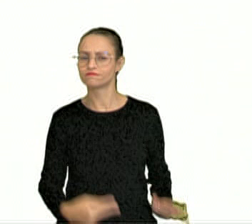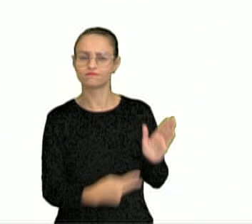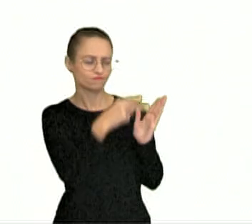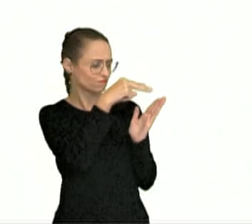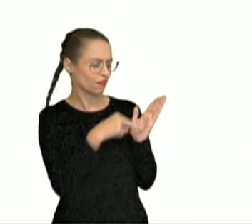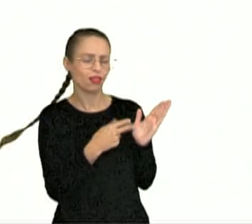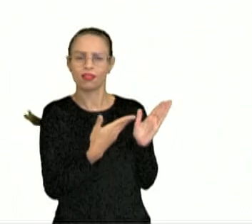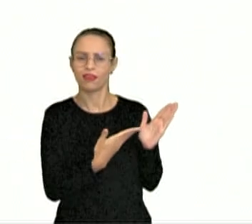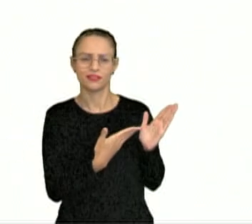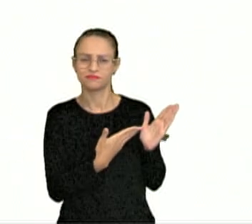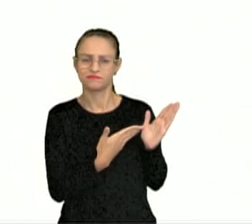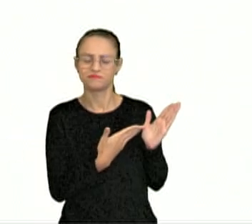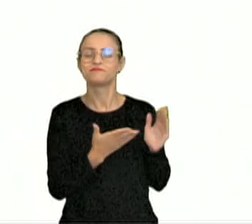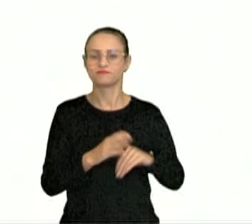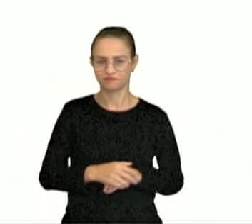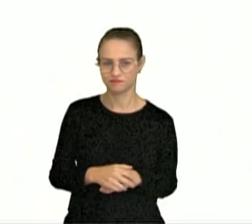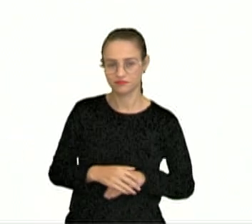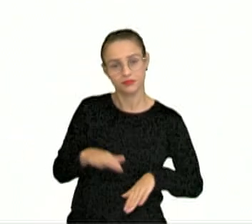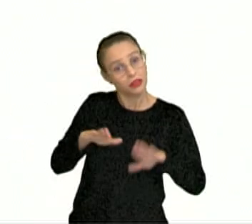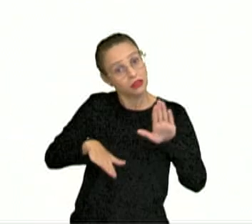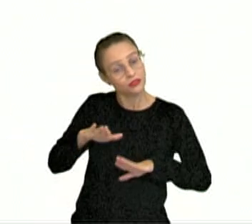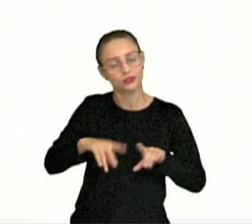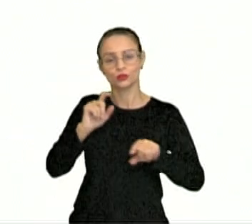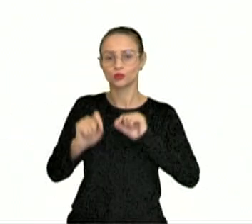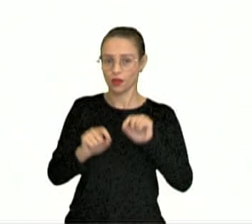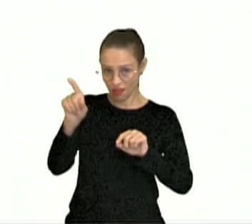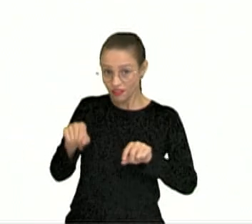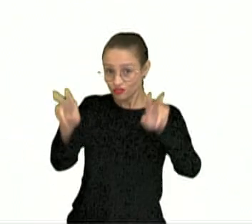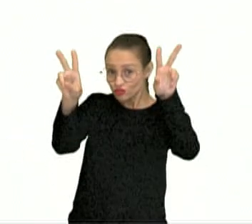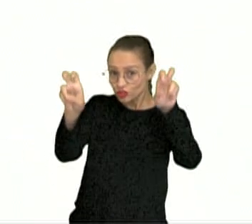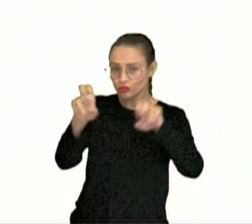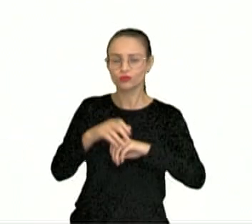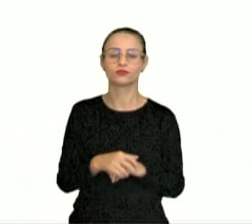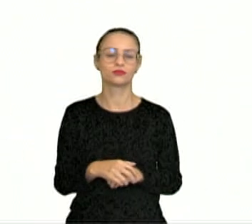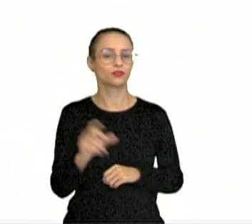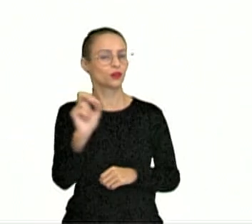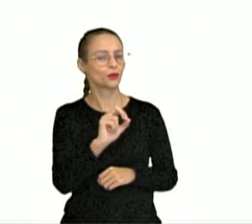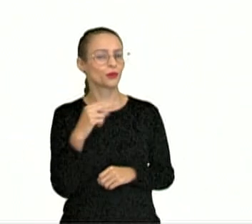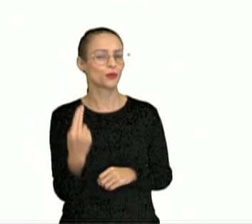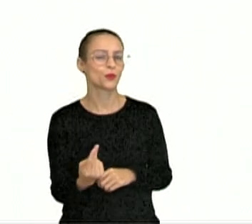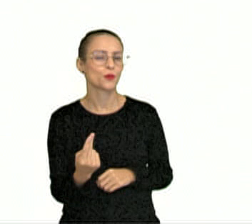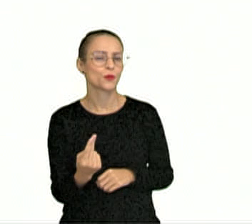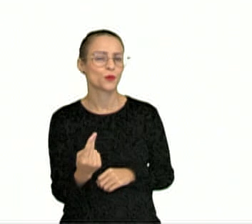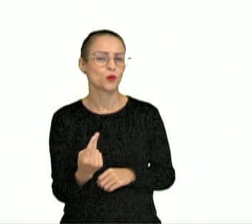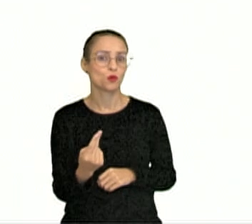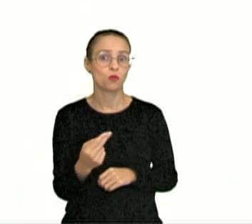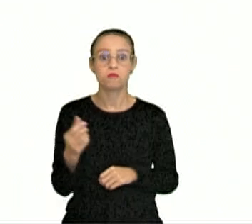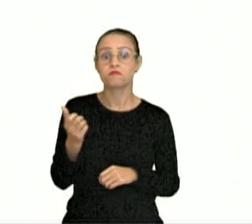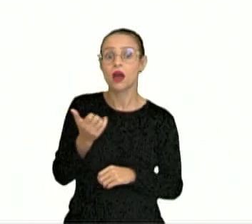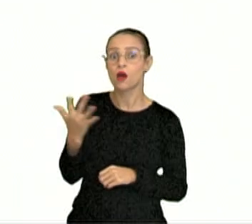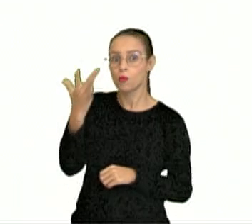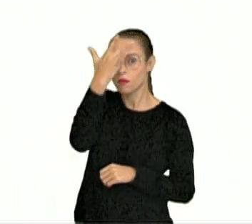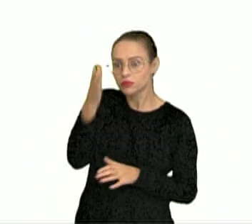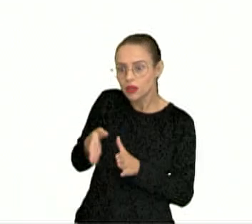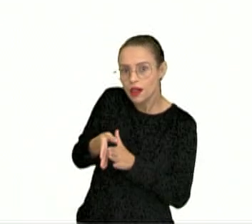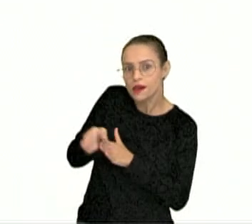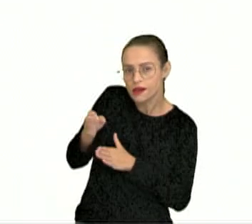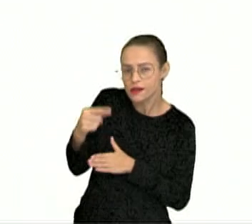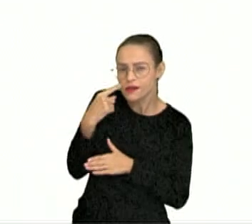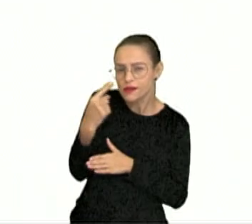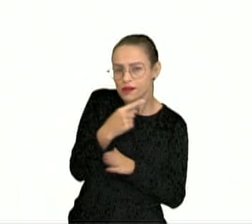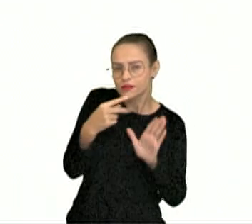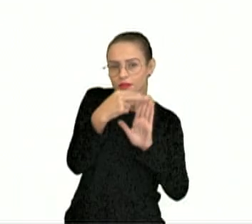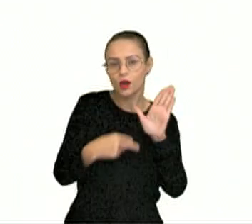ler esta carta. Talvez tenha sido o título, talvez tenha sido uma recomendação, talvez tenha sido